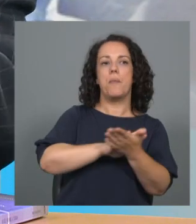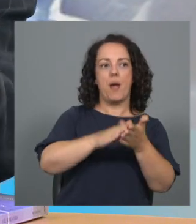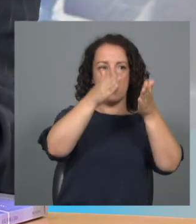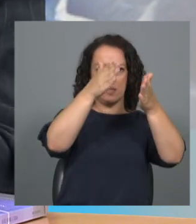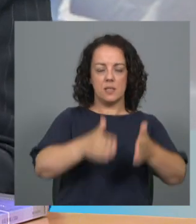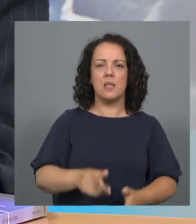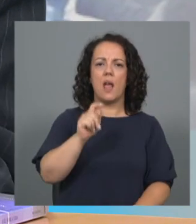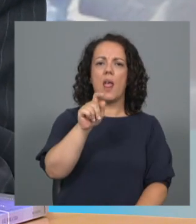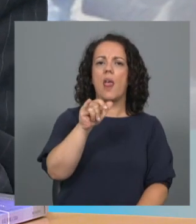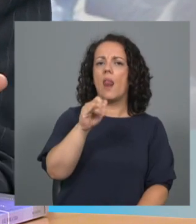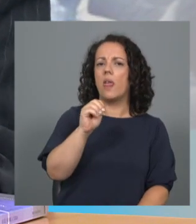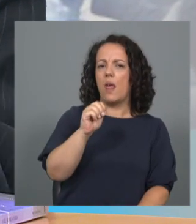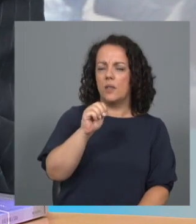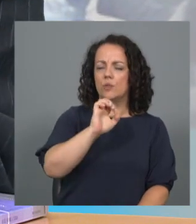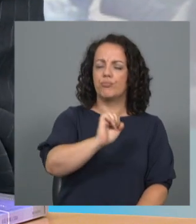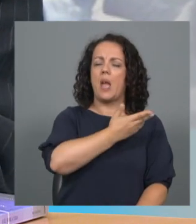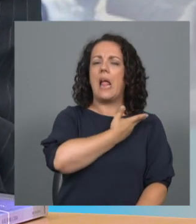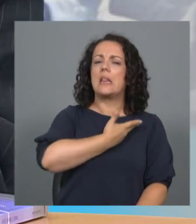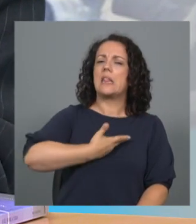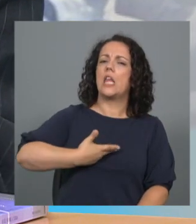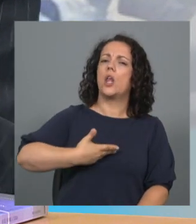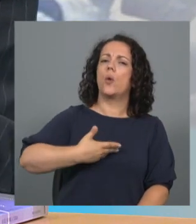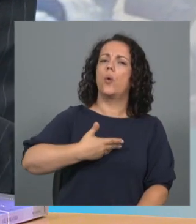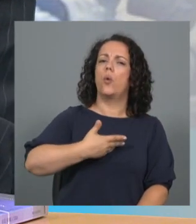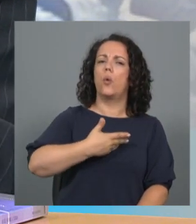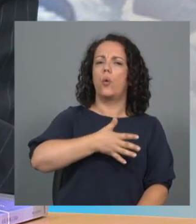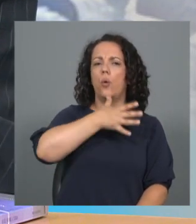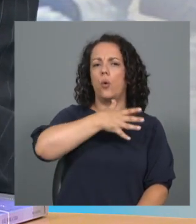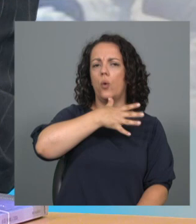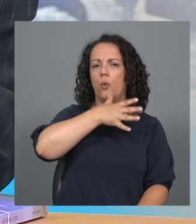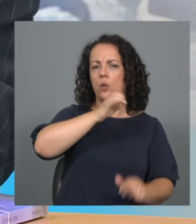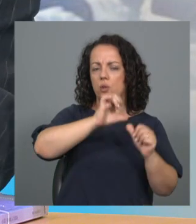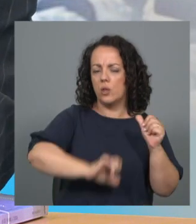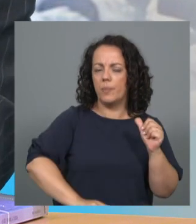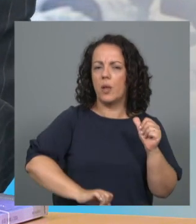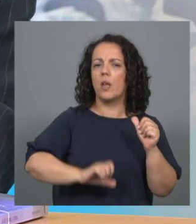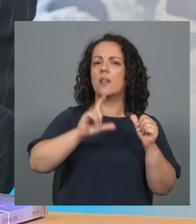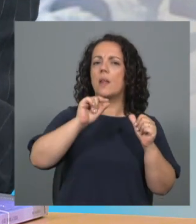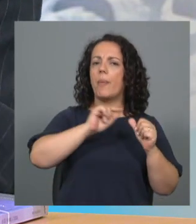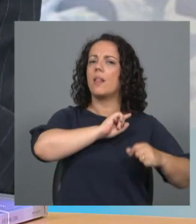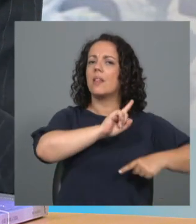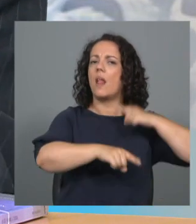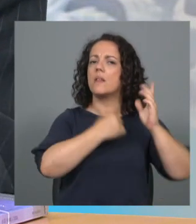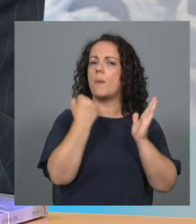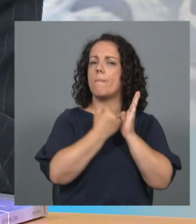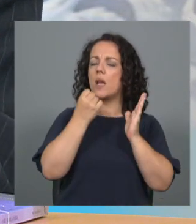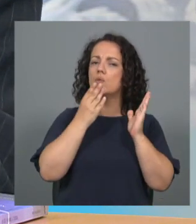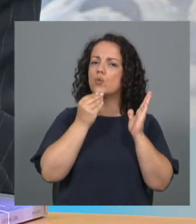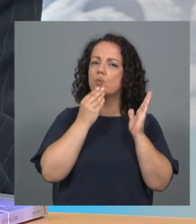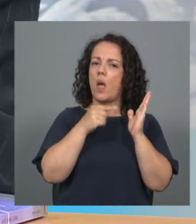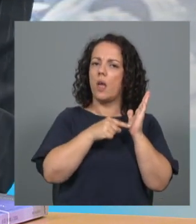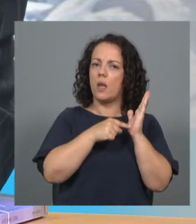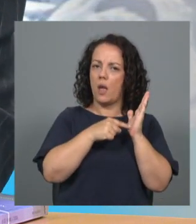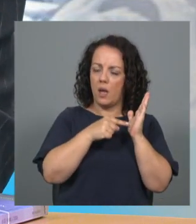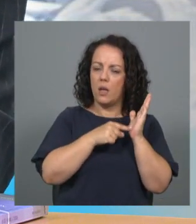figura marcante do Antigo Testamento e da tradição profética, mas não só profética, é da tradição judaica e fundamentalmente